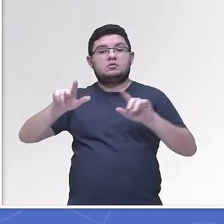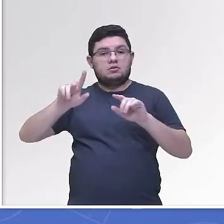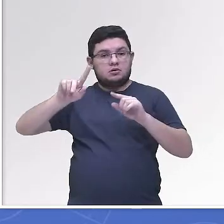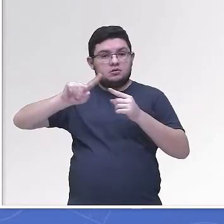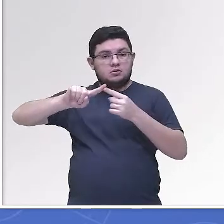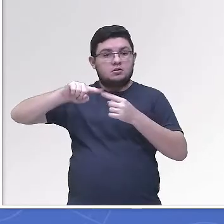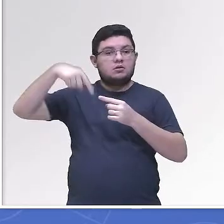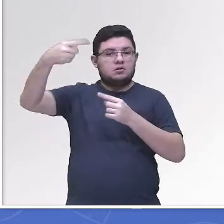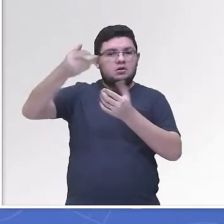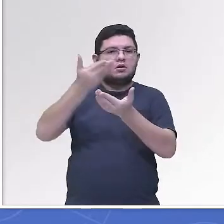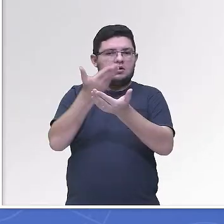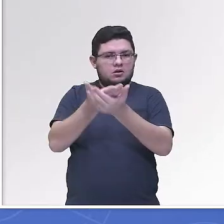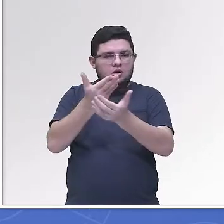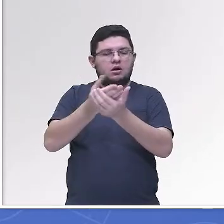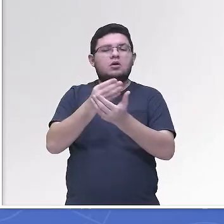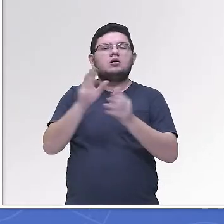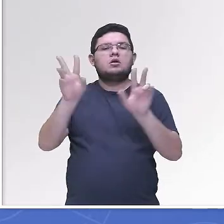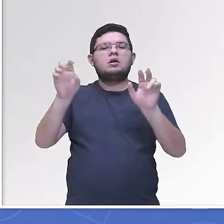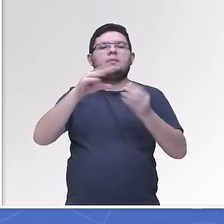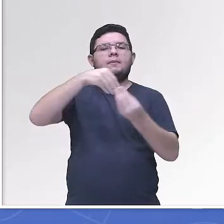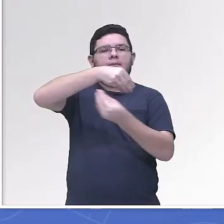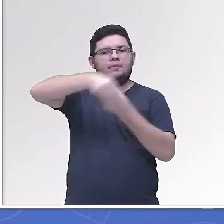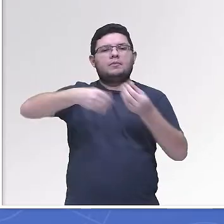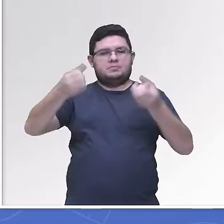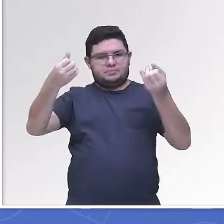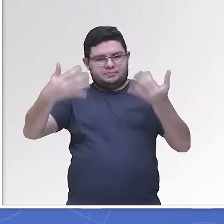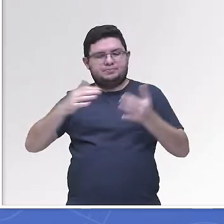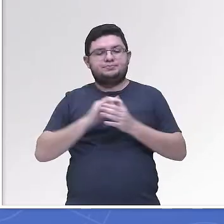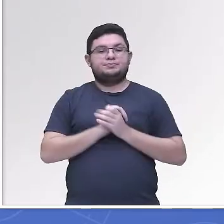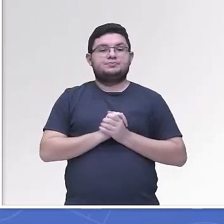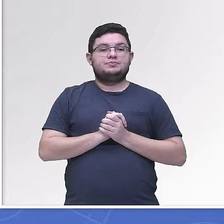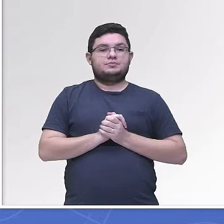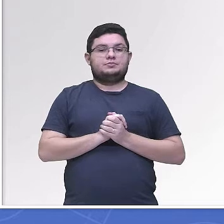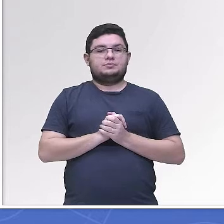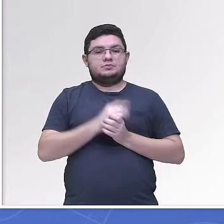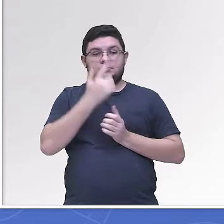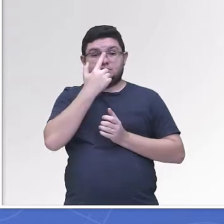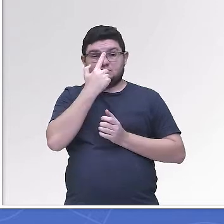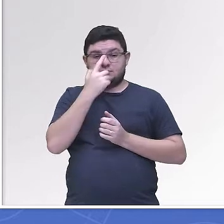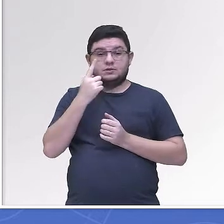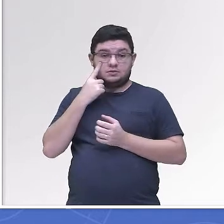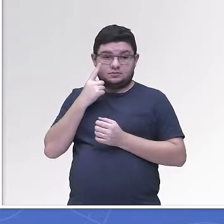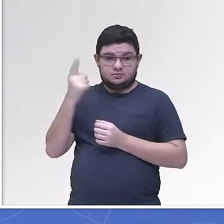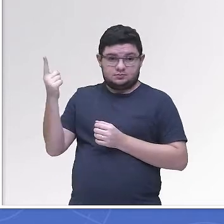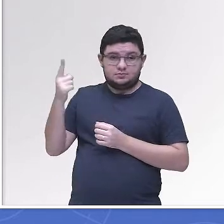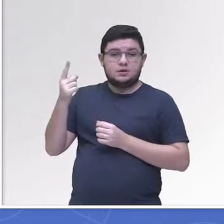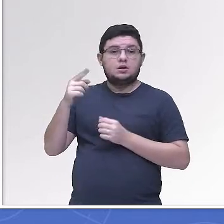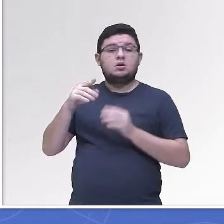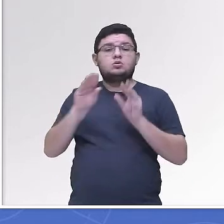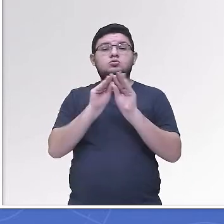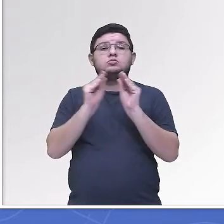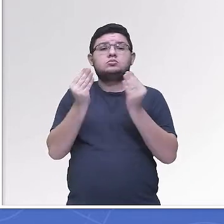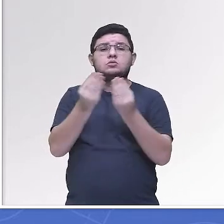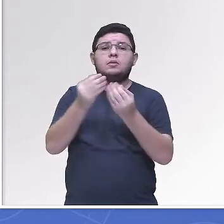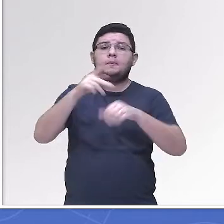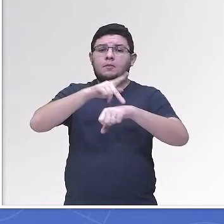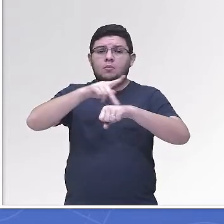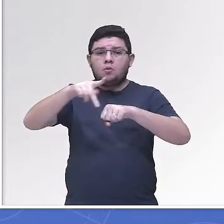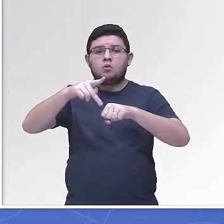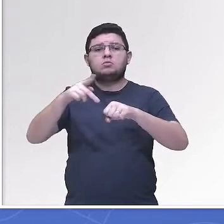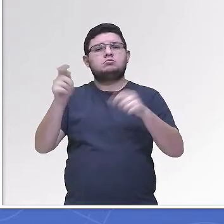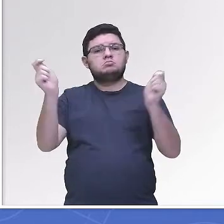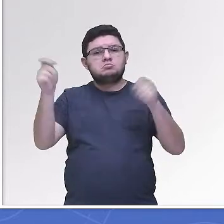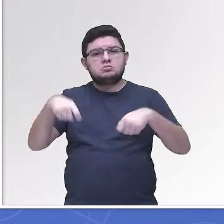aula sobre as misturas. E aí, as substâncias puras, as substâncias químicas puras, elas podem ser